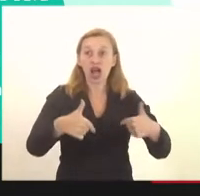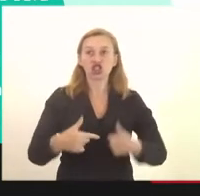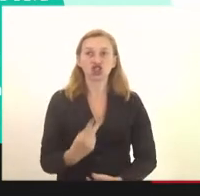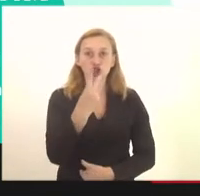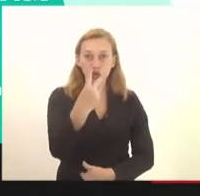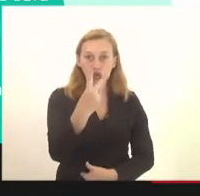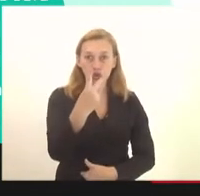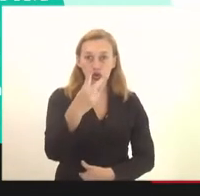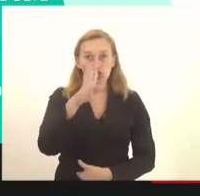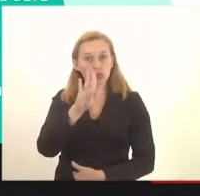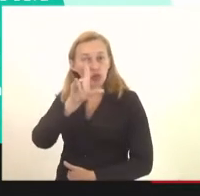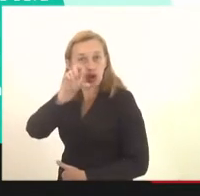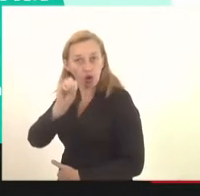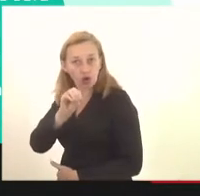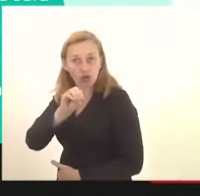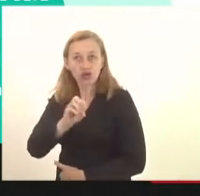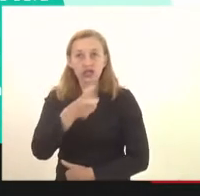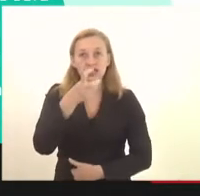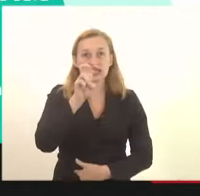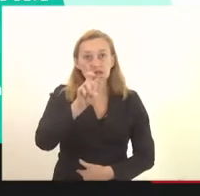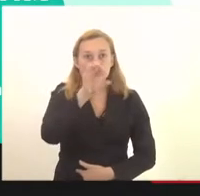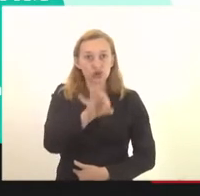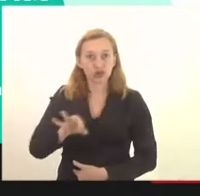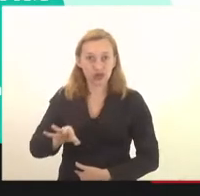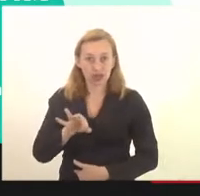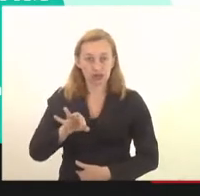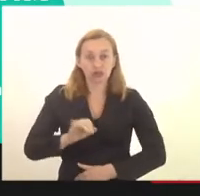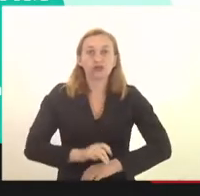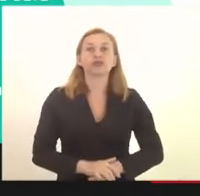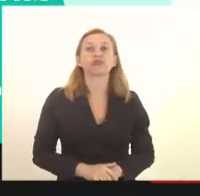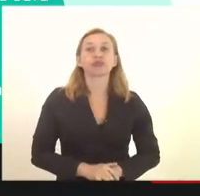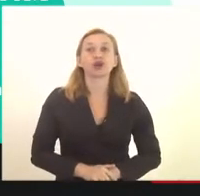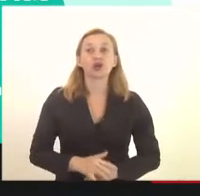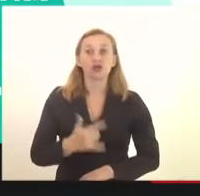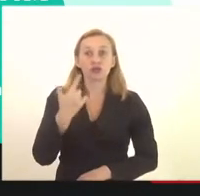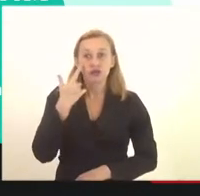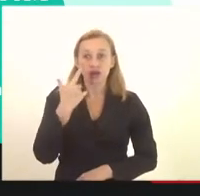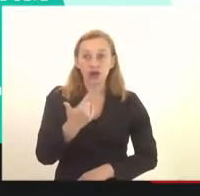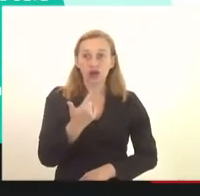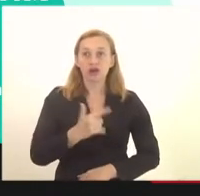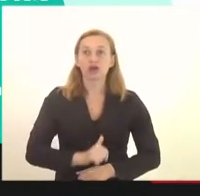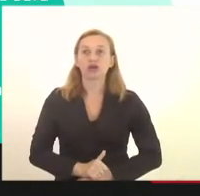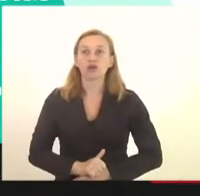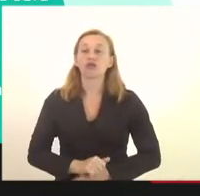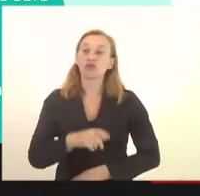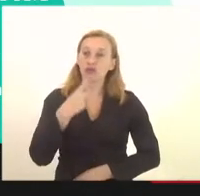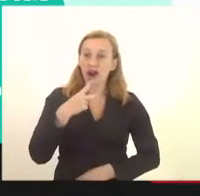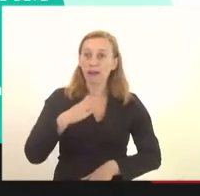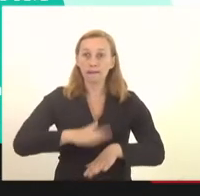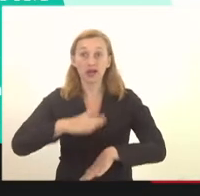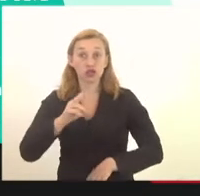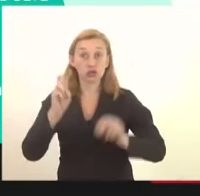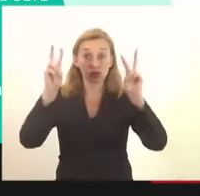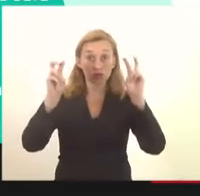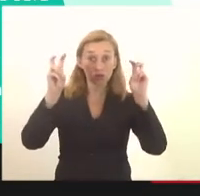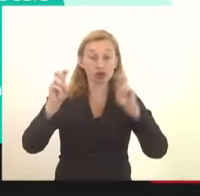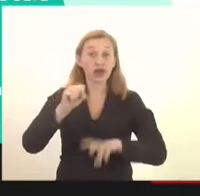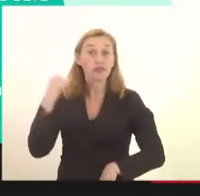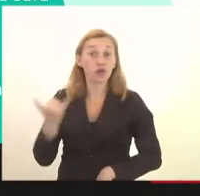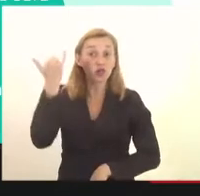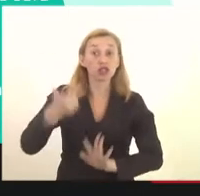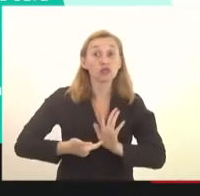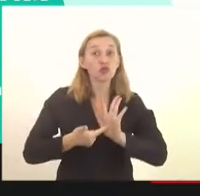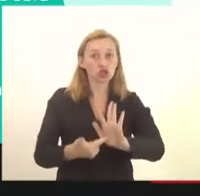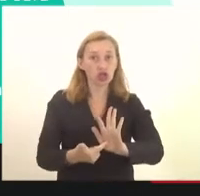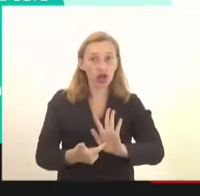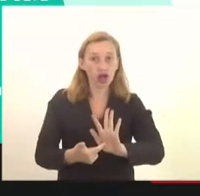gente tem 100% de participação. Isso aqui eu gostaria de fazer um detalhe, eu vou falar um pouco mais sobre isso, mas é muito importante mostrar que a